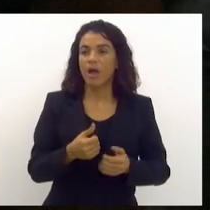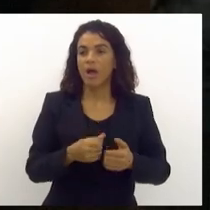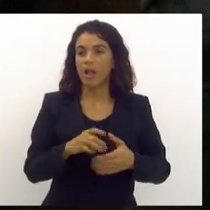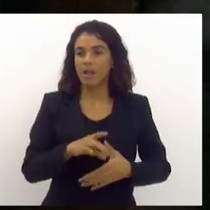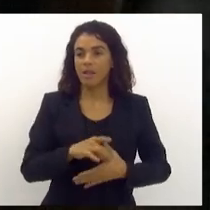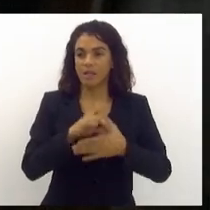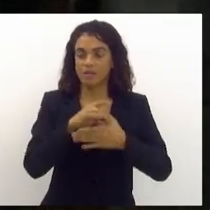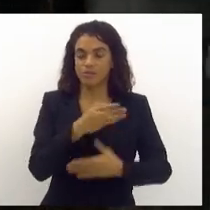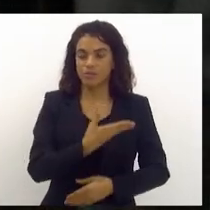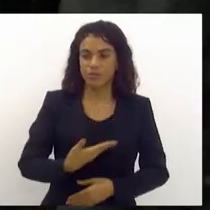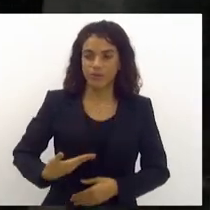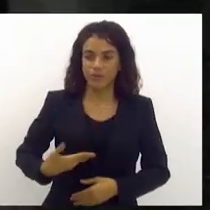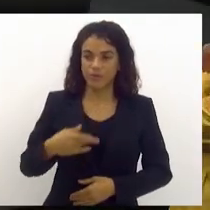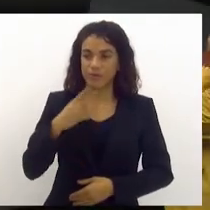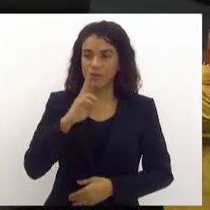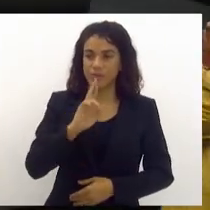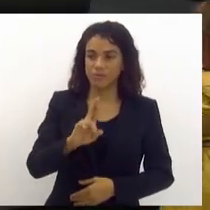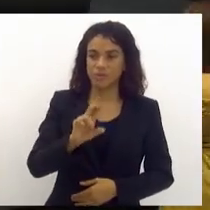sim.